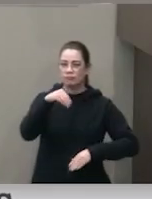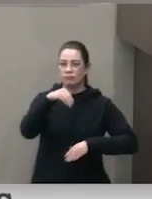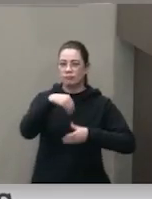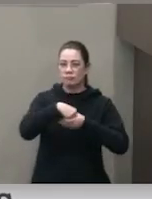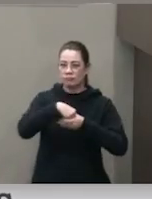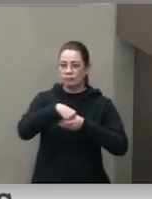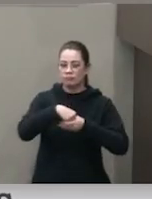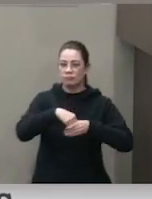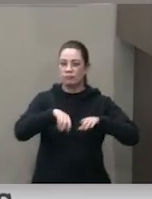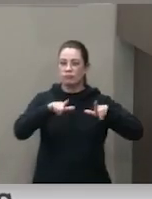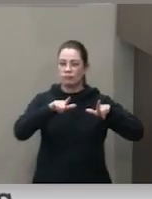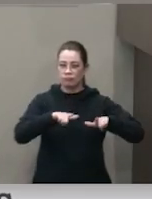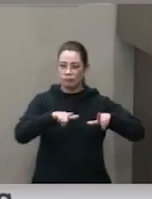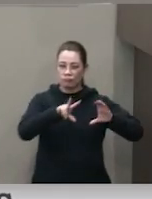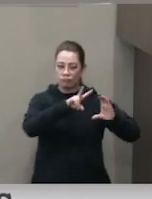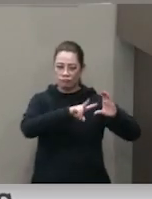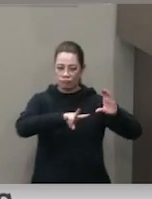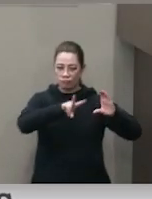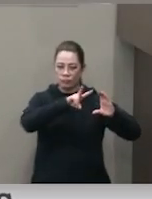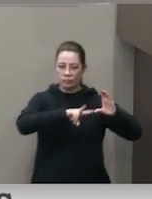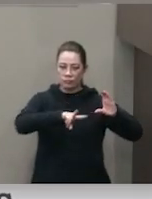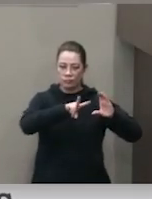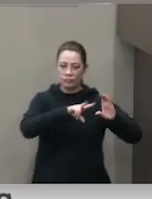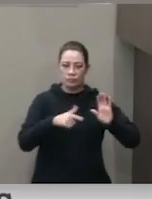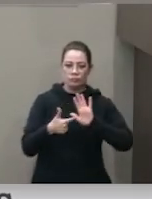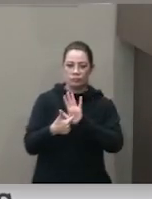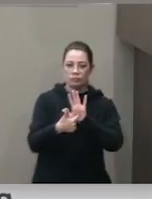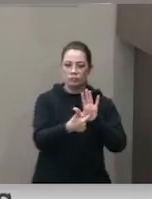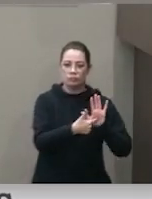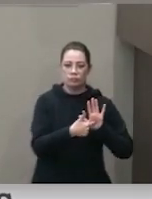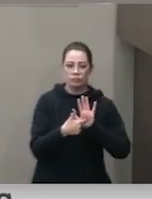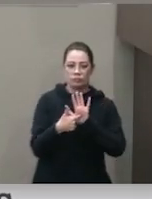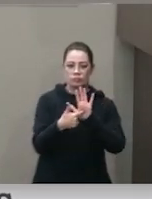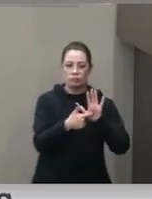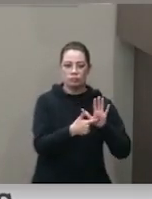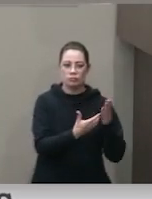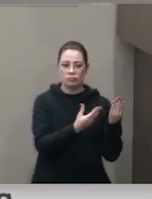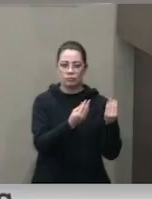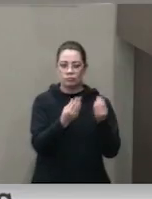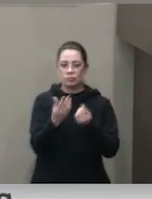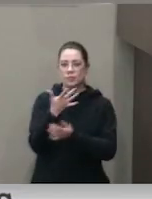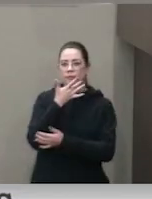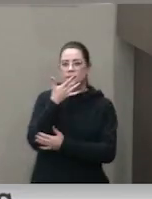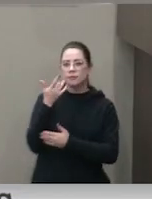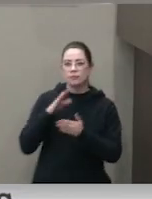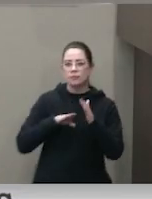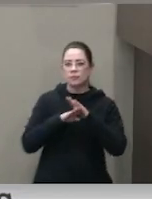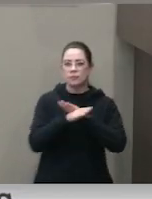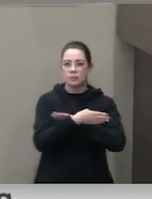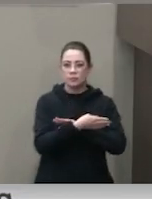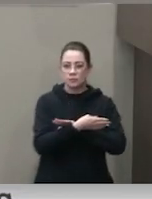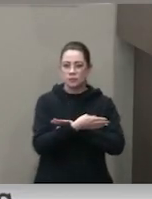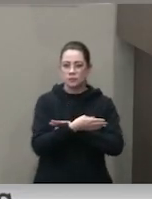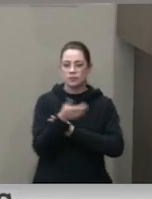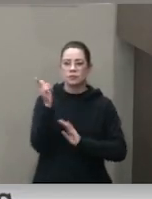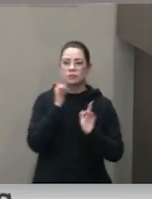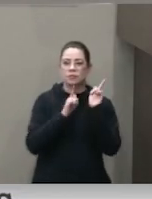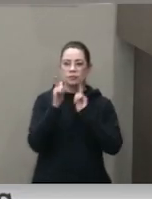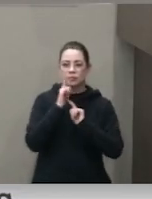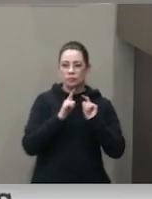espaço virtual, que vem sendo de muito fácil acesso para